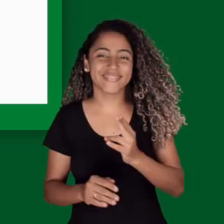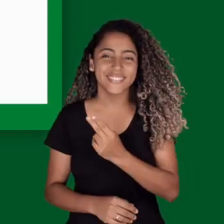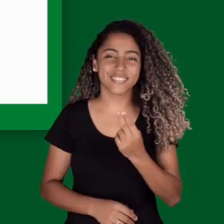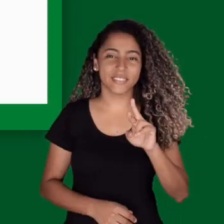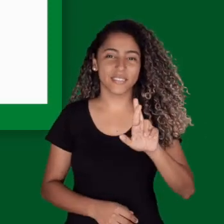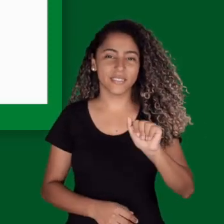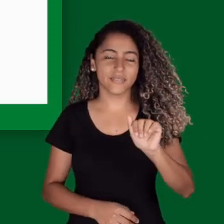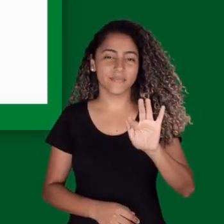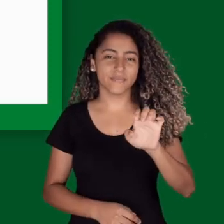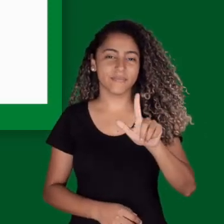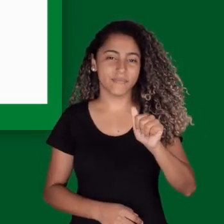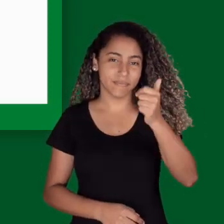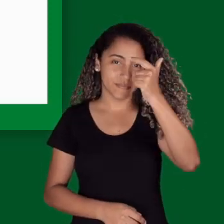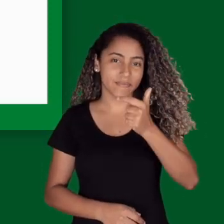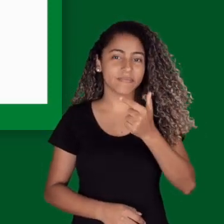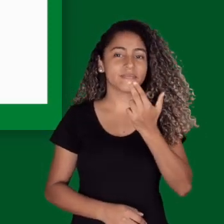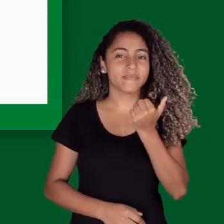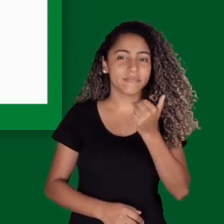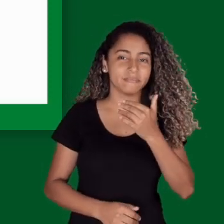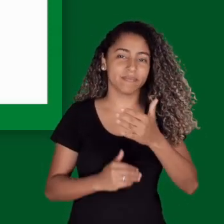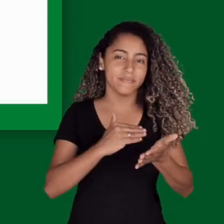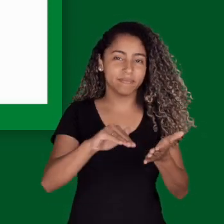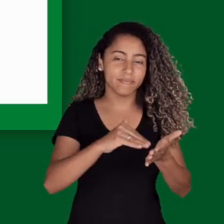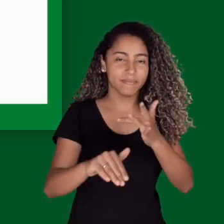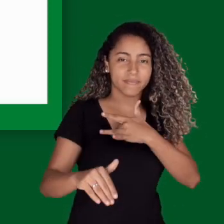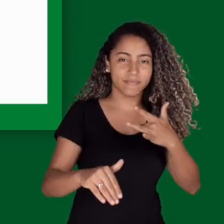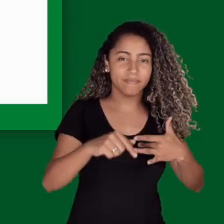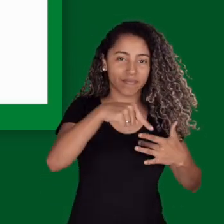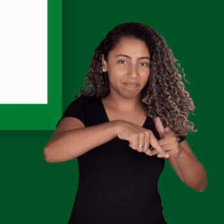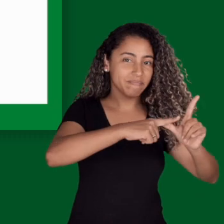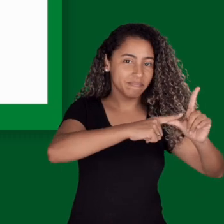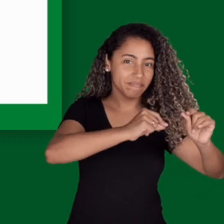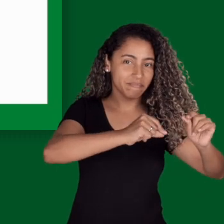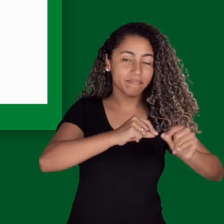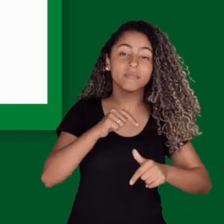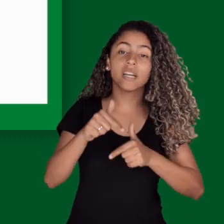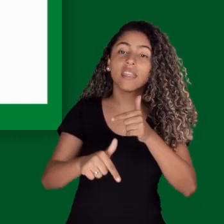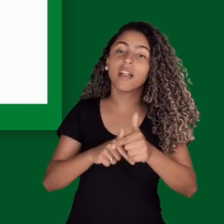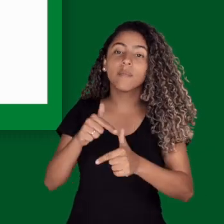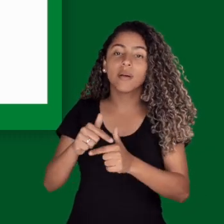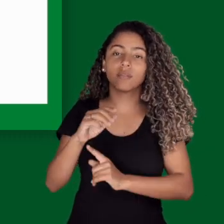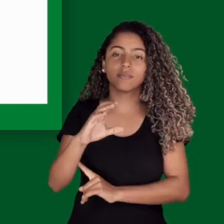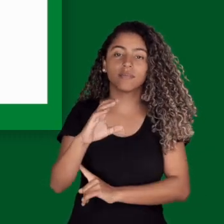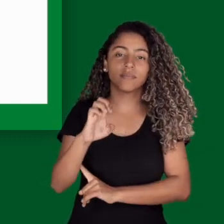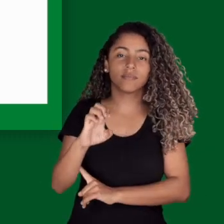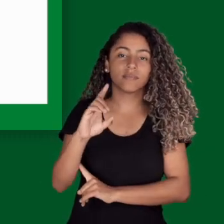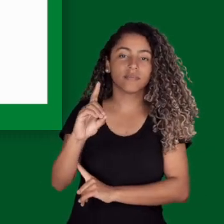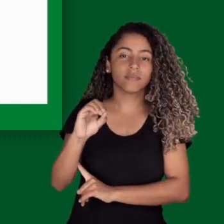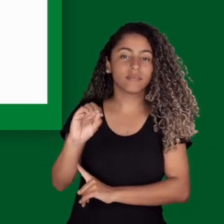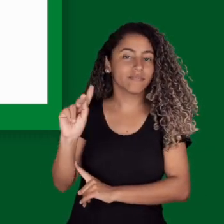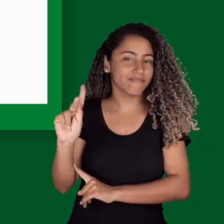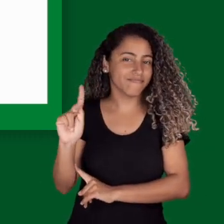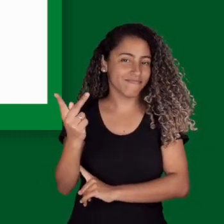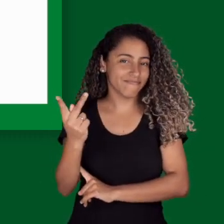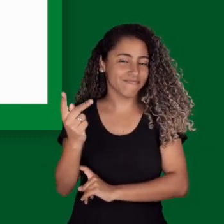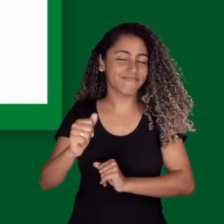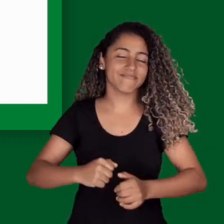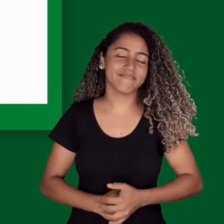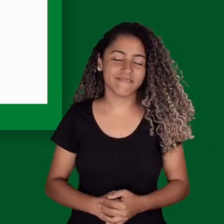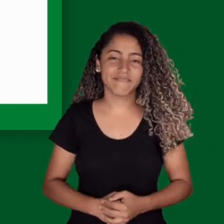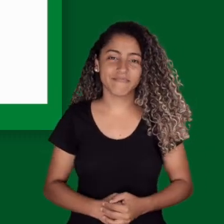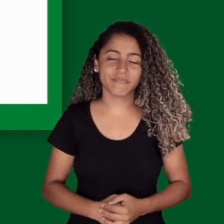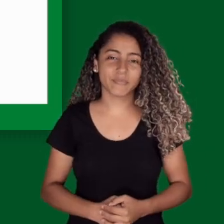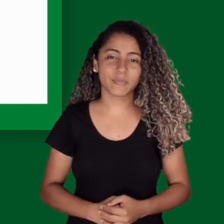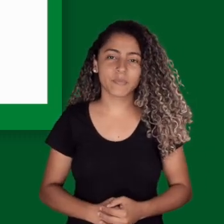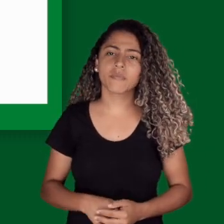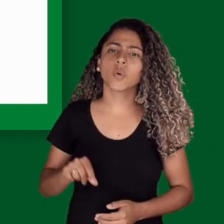Olá, meu nome é Rafaela, eu sou nutricionista da Secretaria de Saúde do Distrito Federal e trabalho no Centro Especializado em